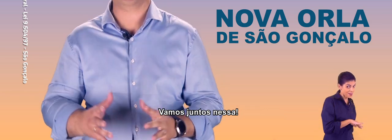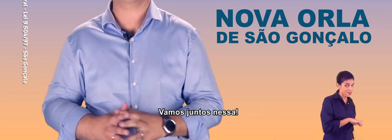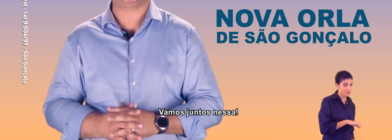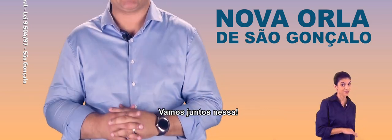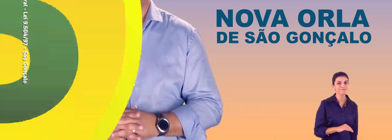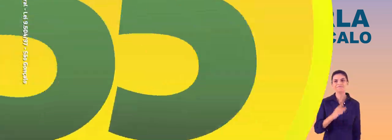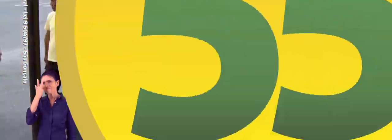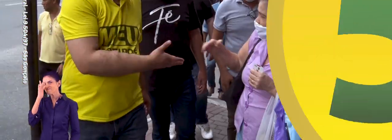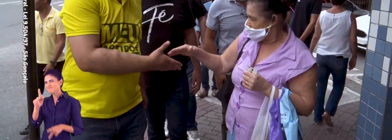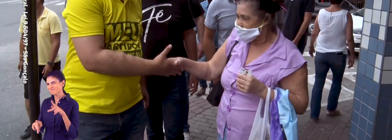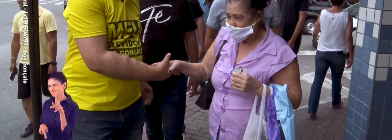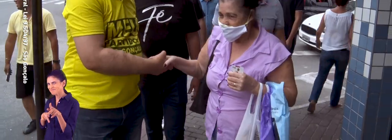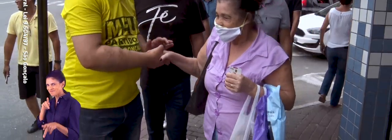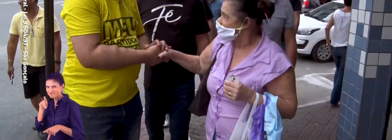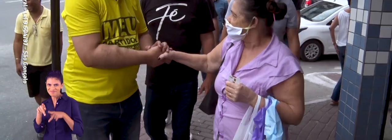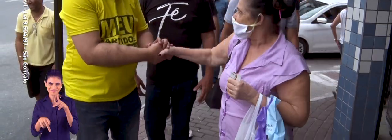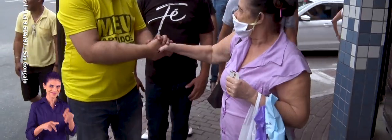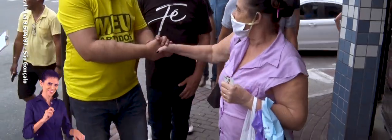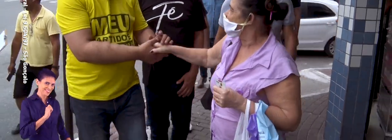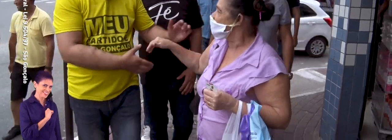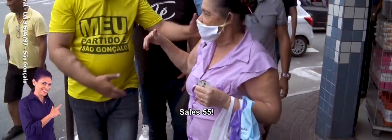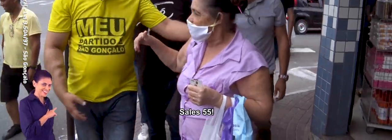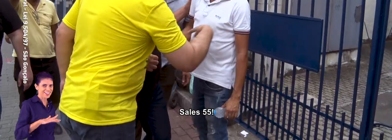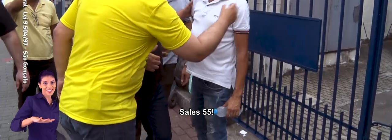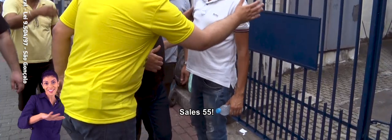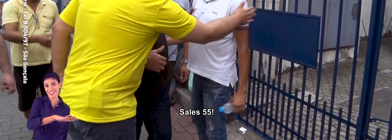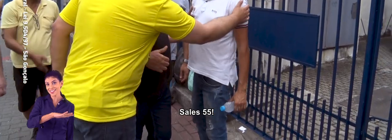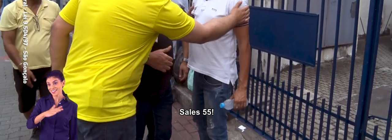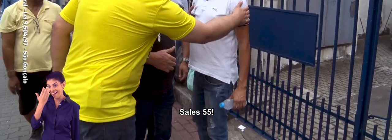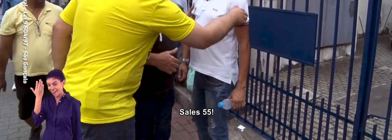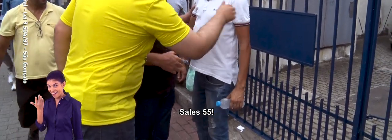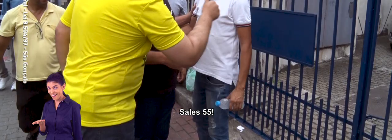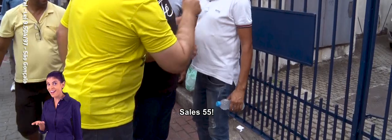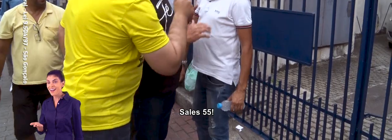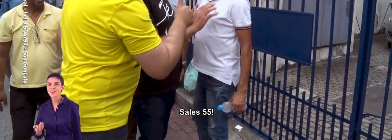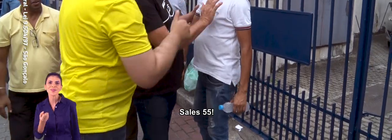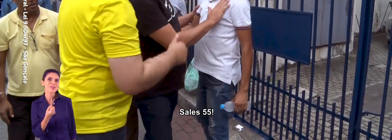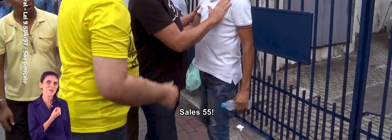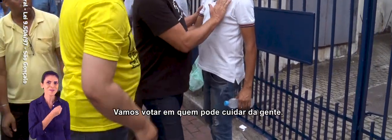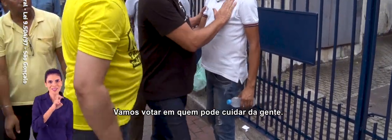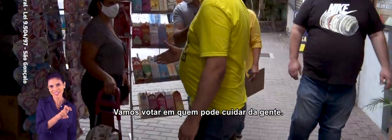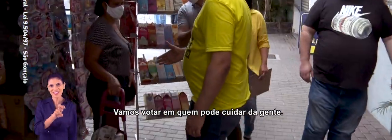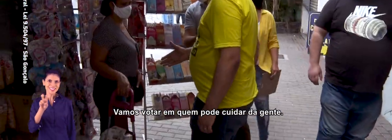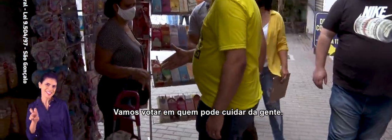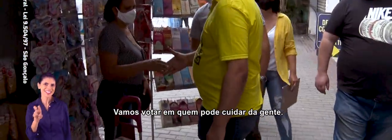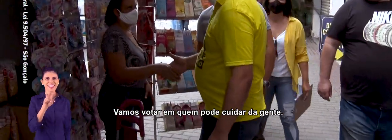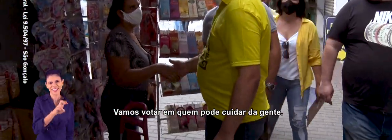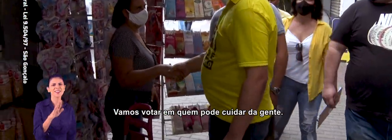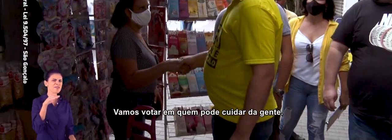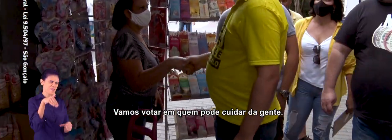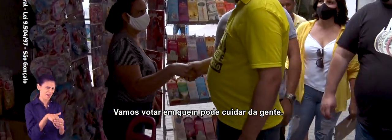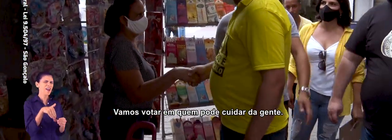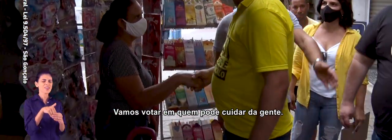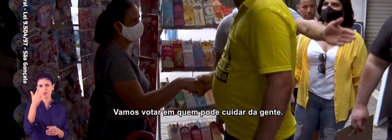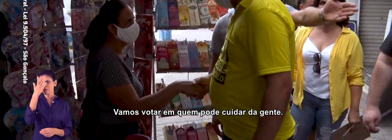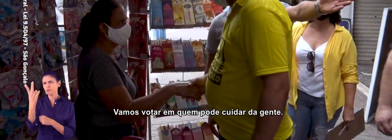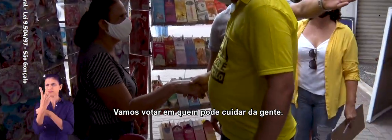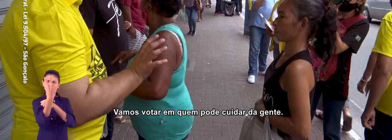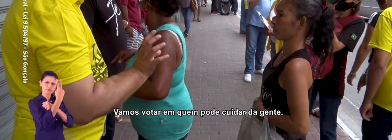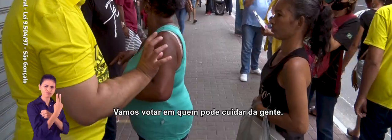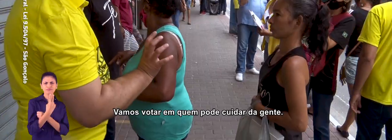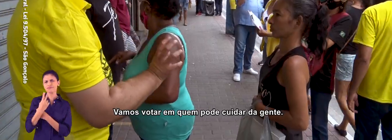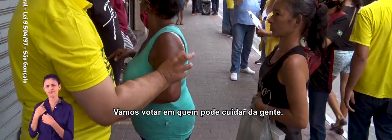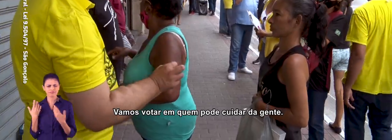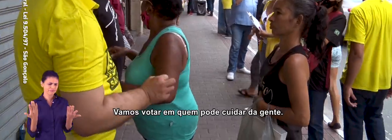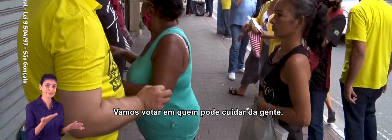Vamos juntos nessa! Salesi 55, vamos votar em quem pode votar.